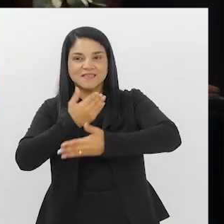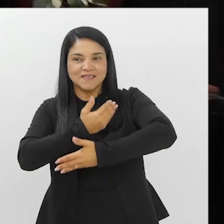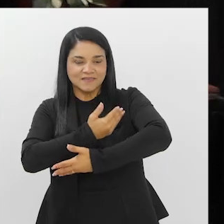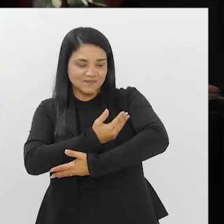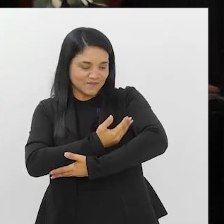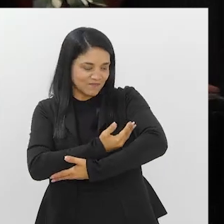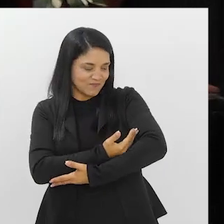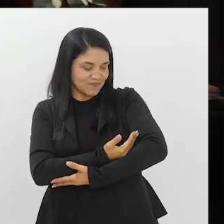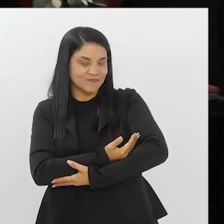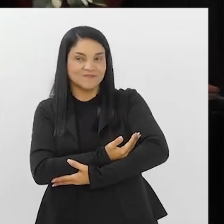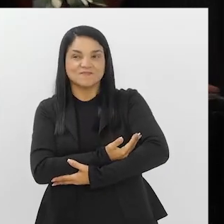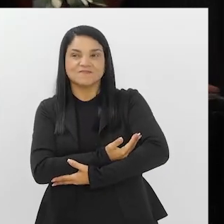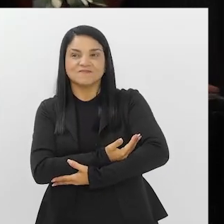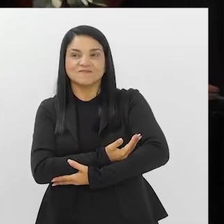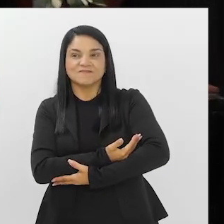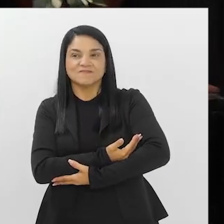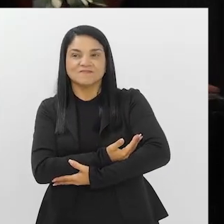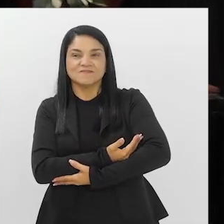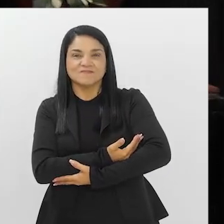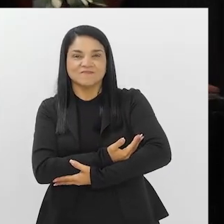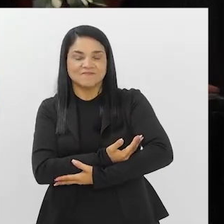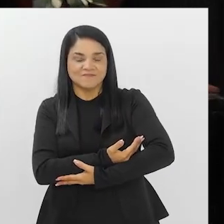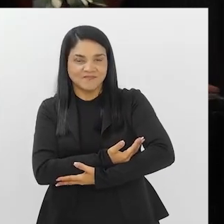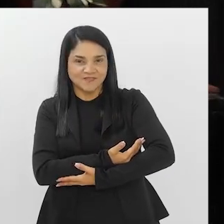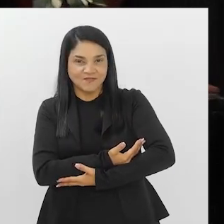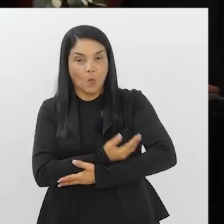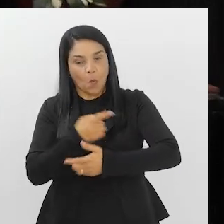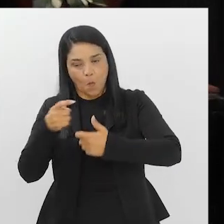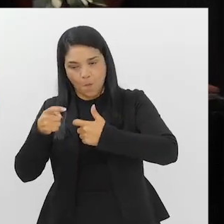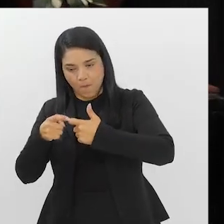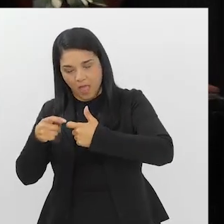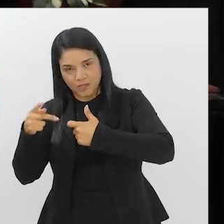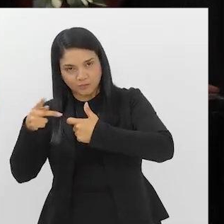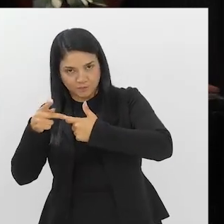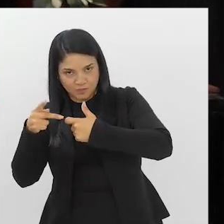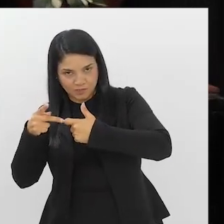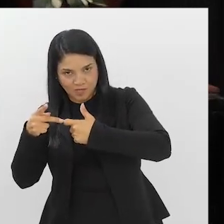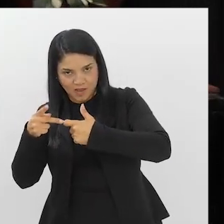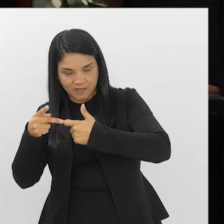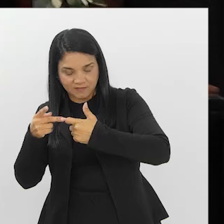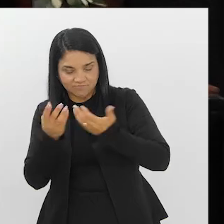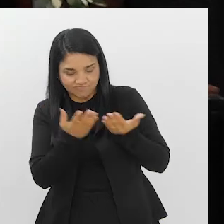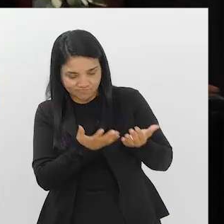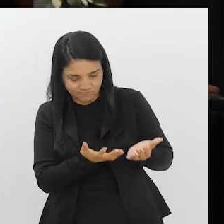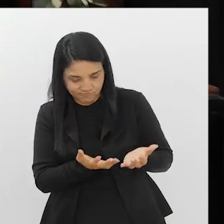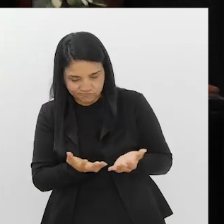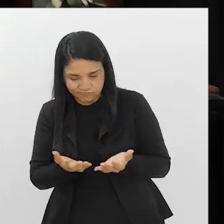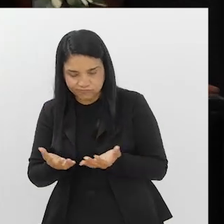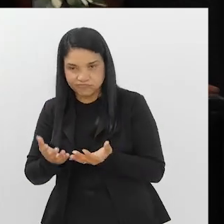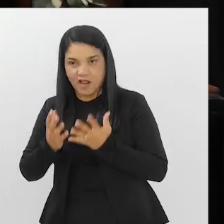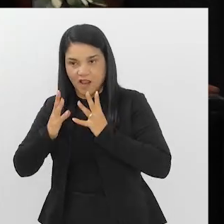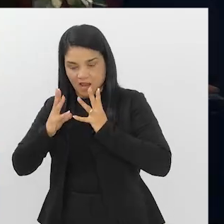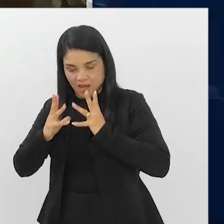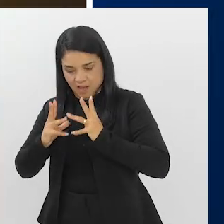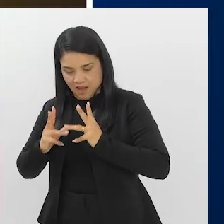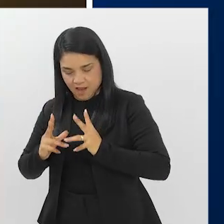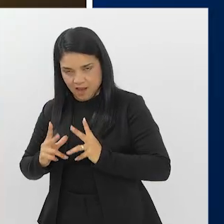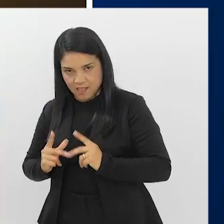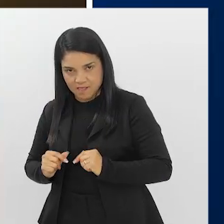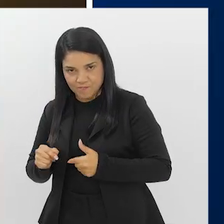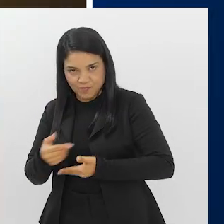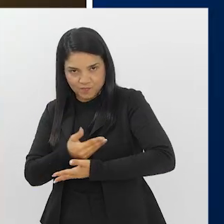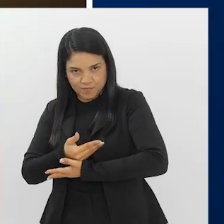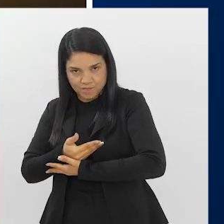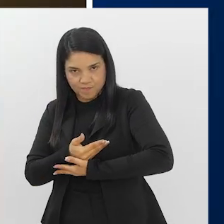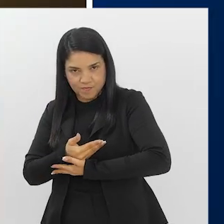luz, né? O bebê sai da mãe e aí vem o médico ou a médica no seu caso e traz, aí limpa o bebê, né?